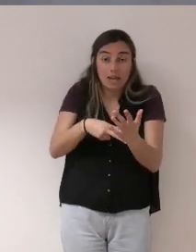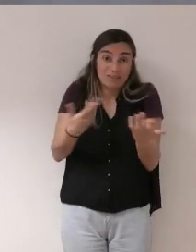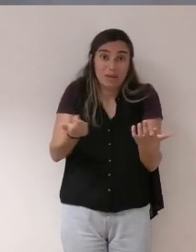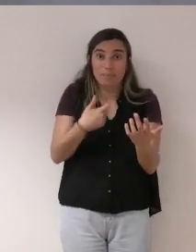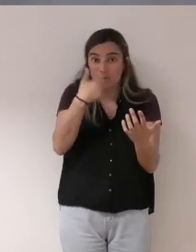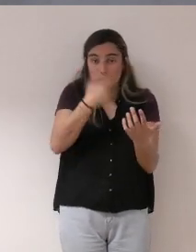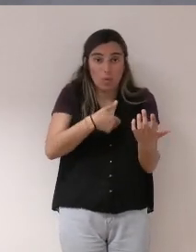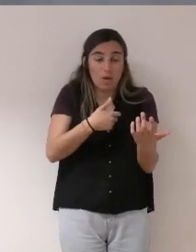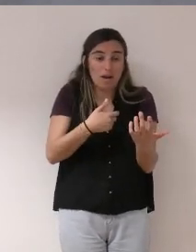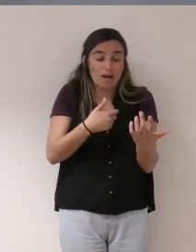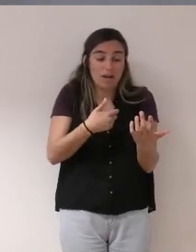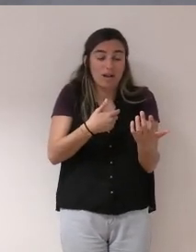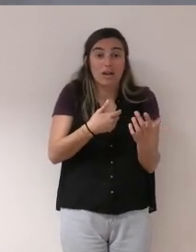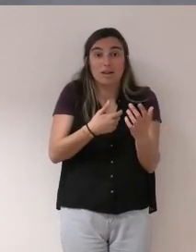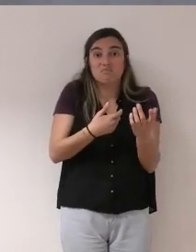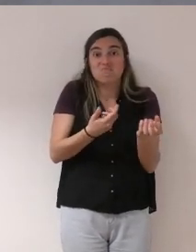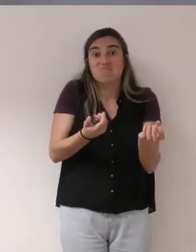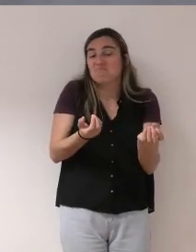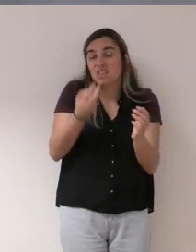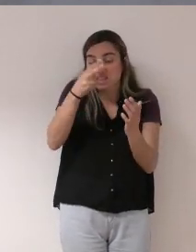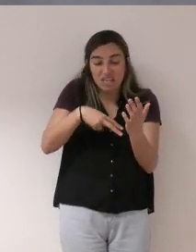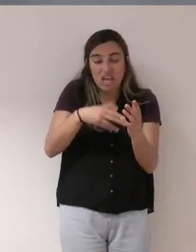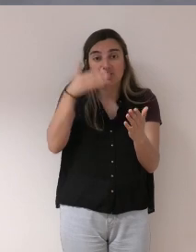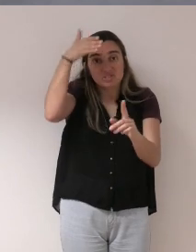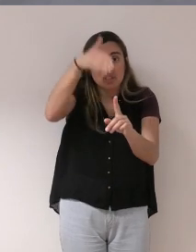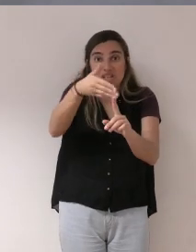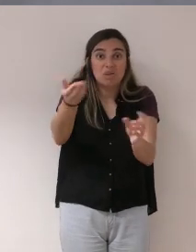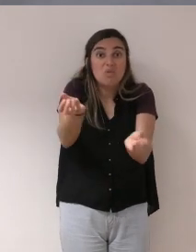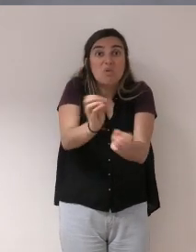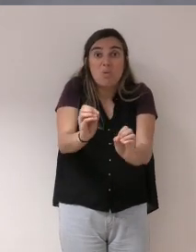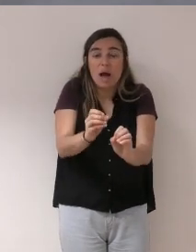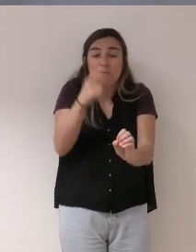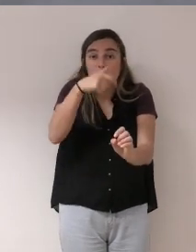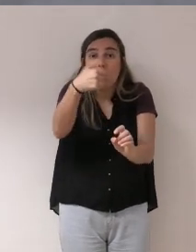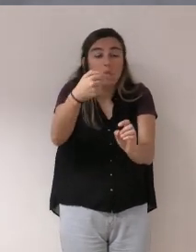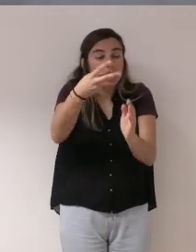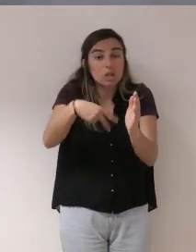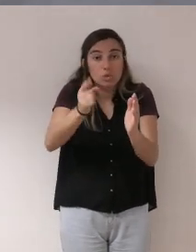literários não há próprio destinatários, como há para uma minuta, para um fax, para um artigo de jornal.